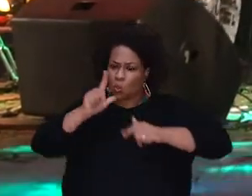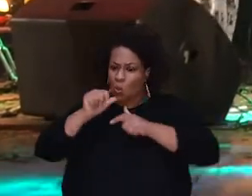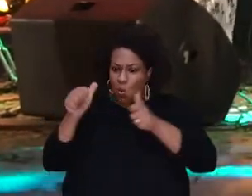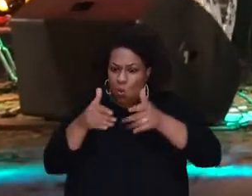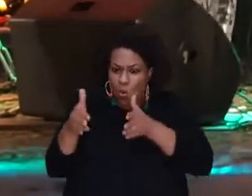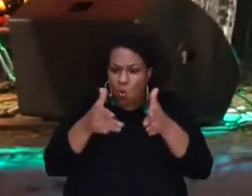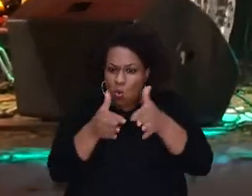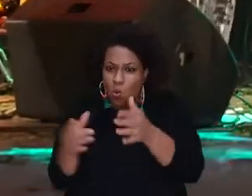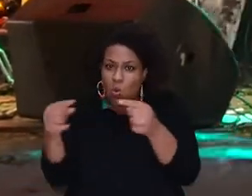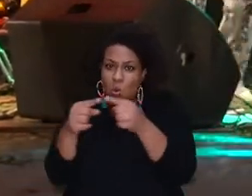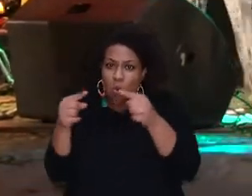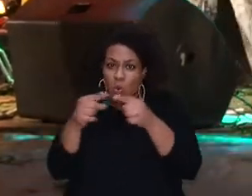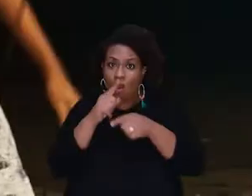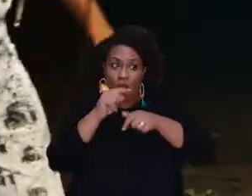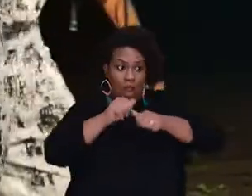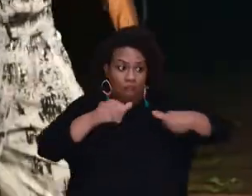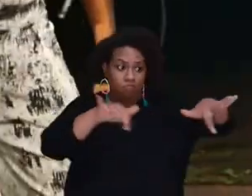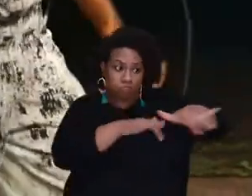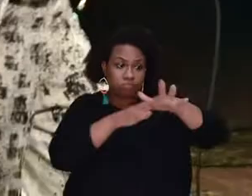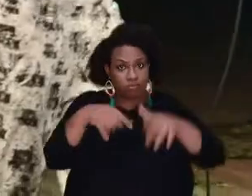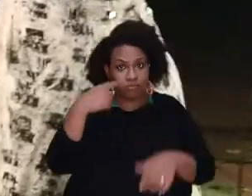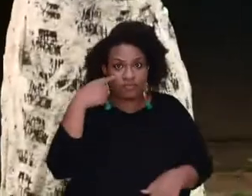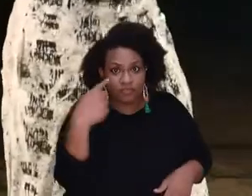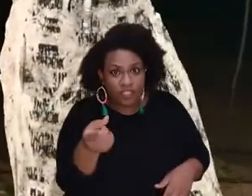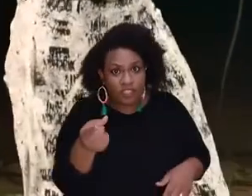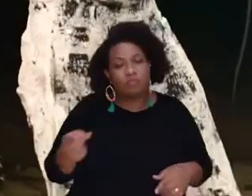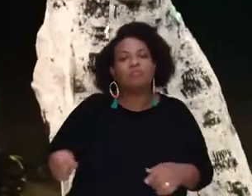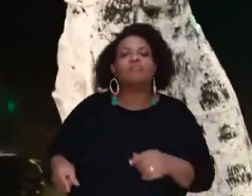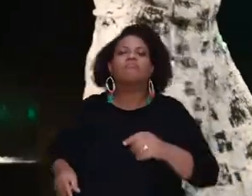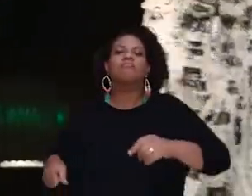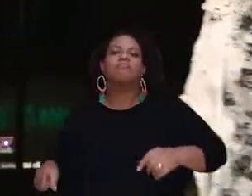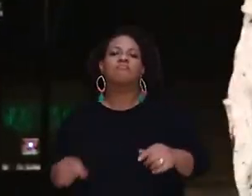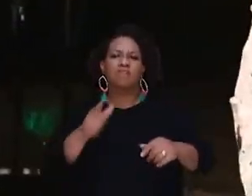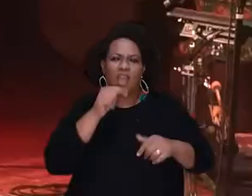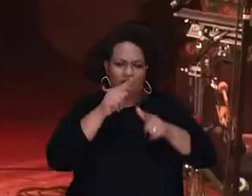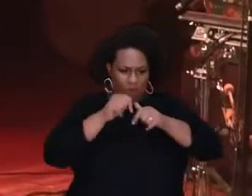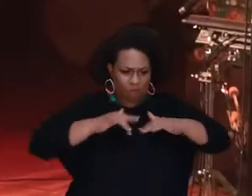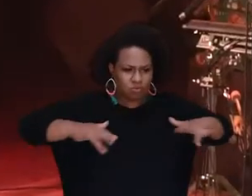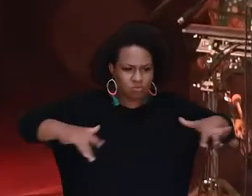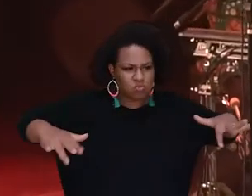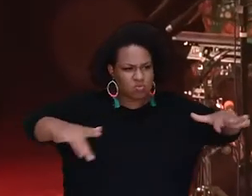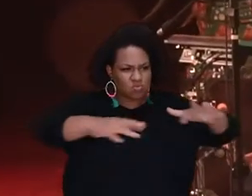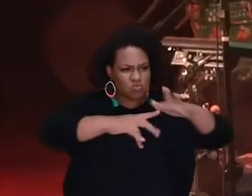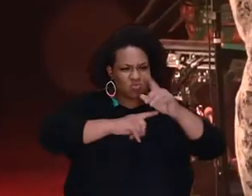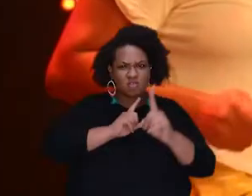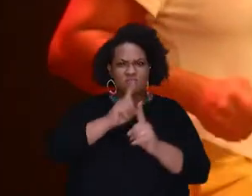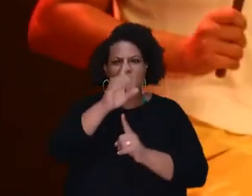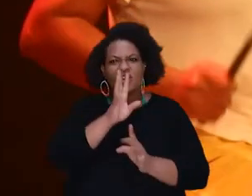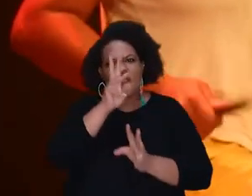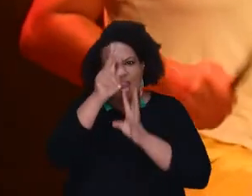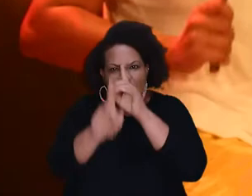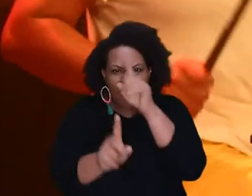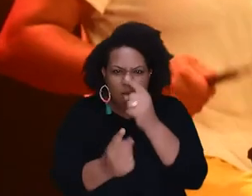nascente, lava a porra toda, pra maresia combinar com o meu rio, viu? Minha lagoa engolindo